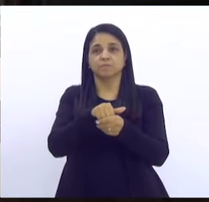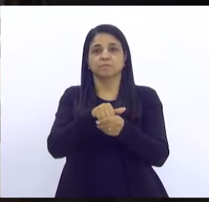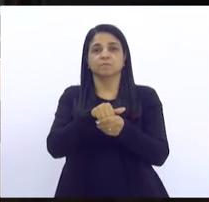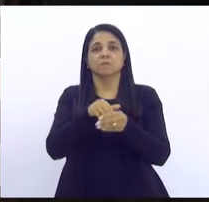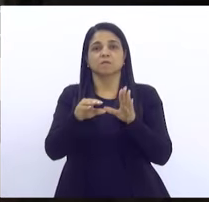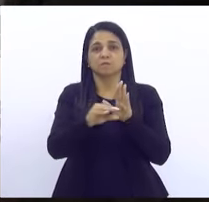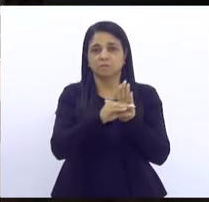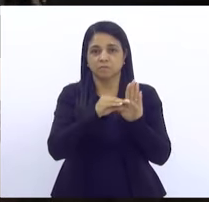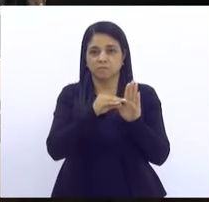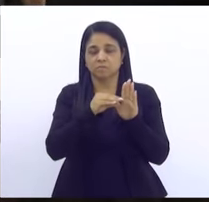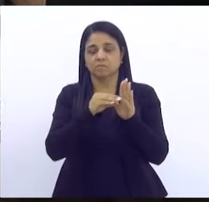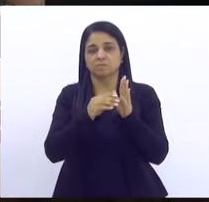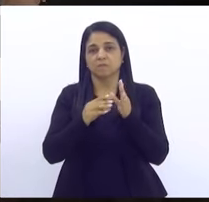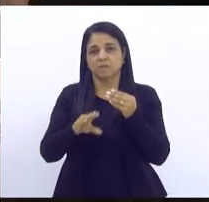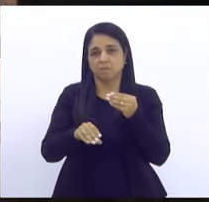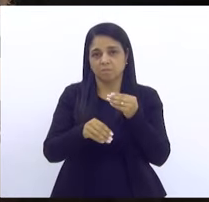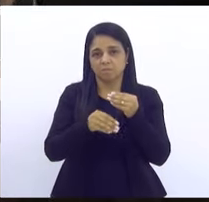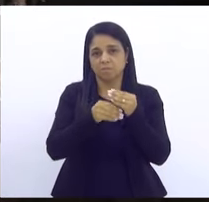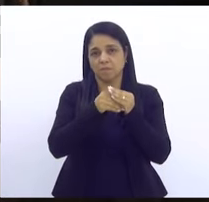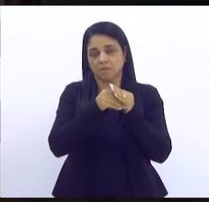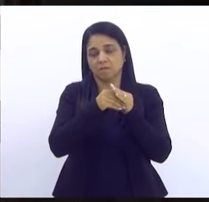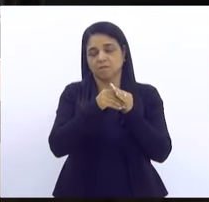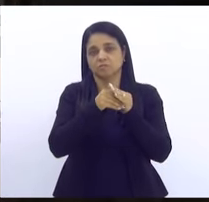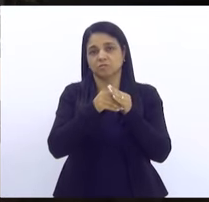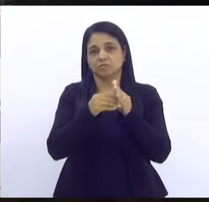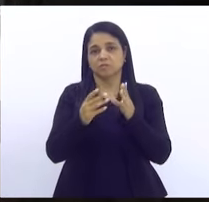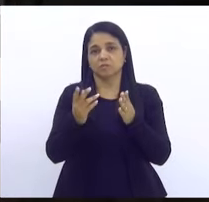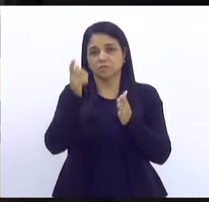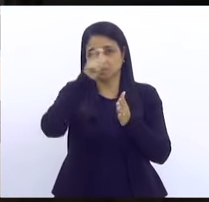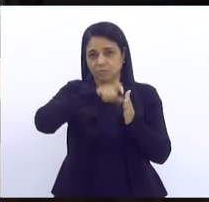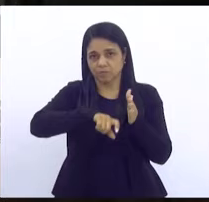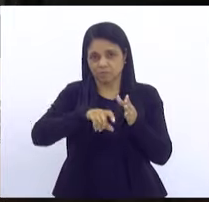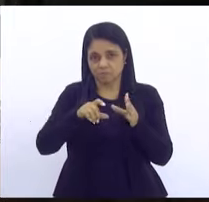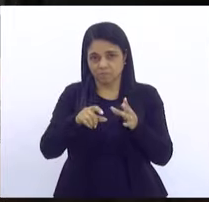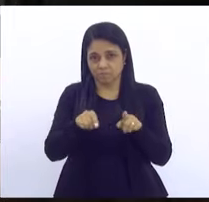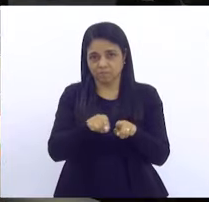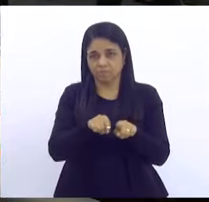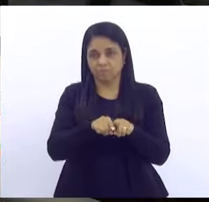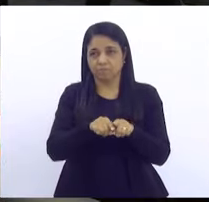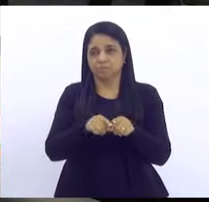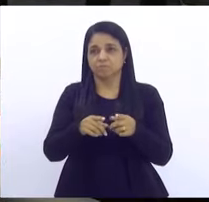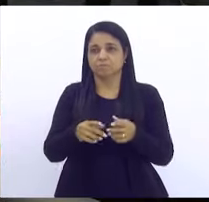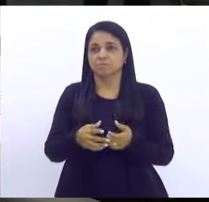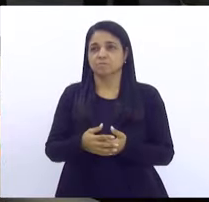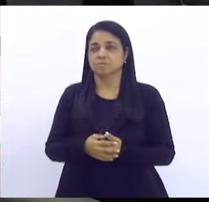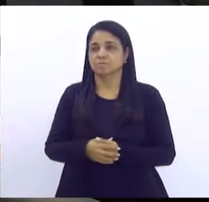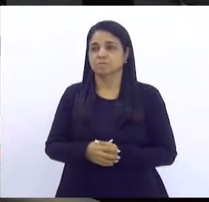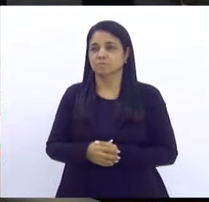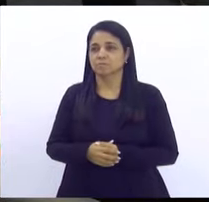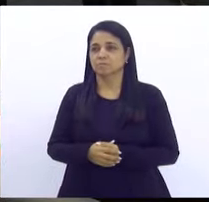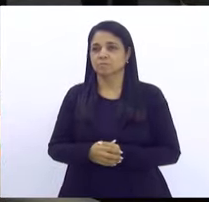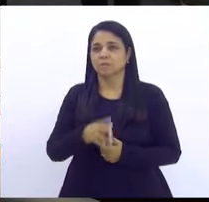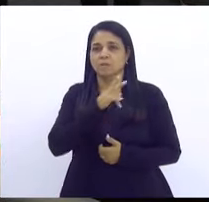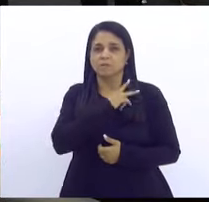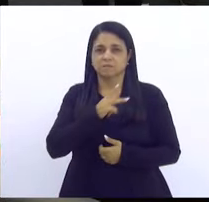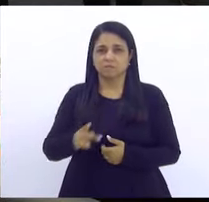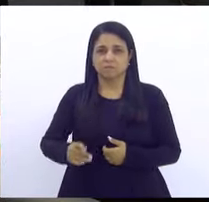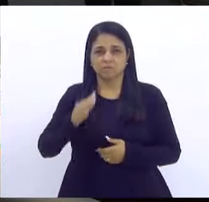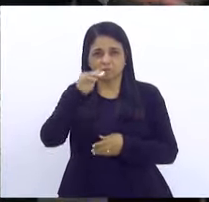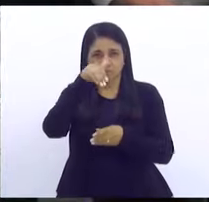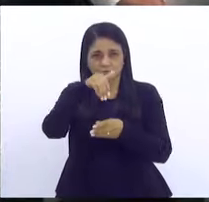de Tributação. Senhores que aprovam, mas como estão, rejeitada. Senhora Presidente, estou